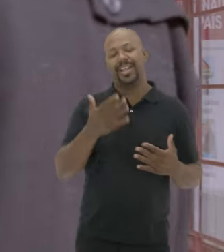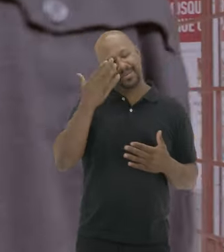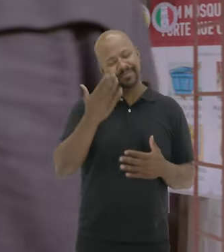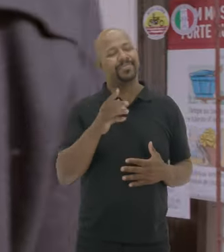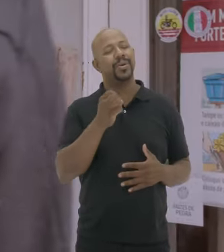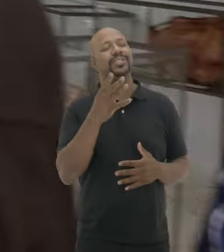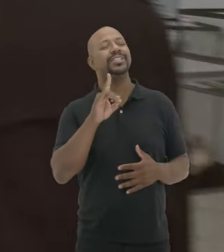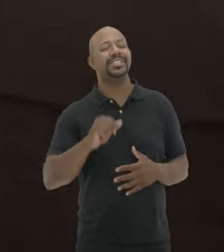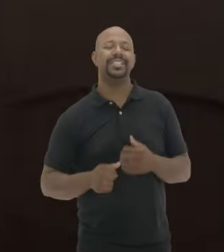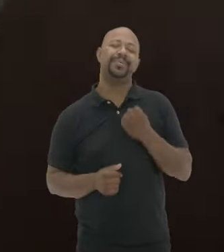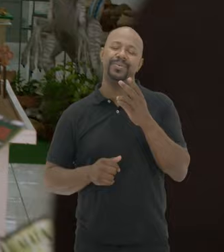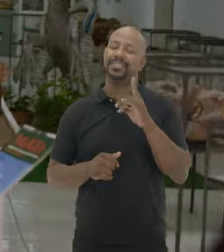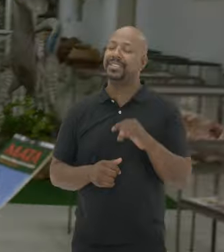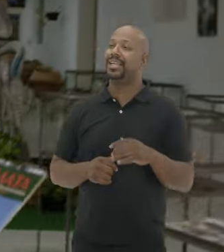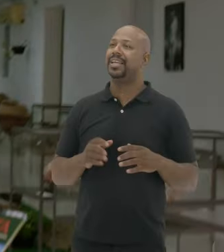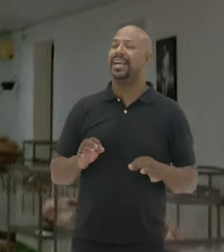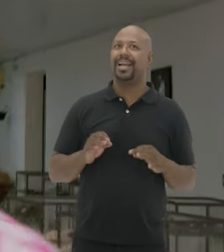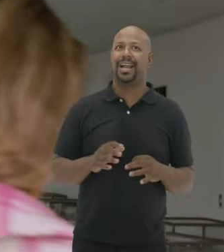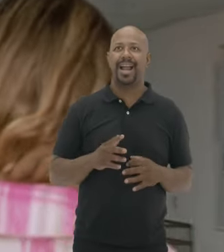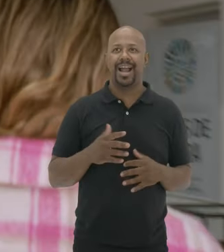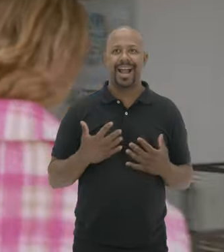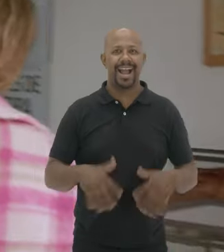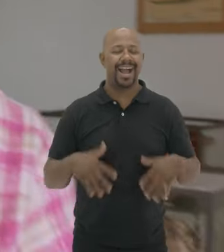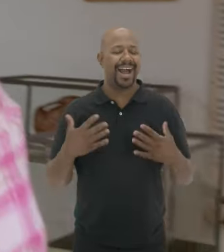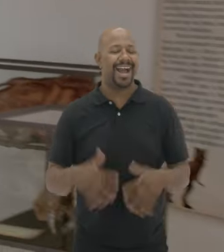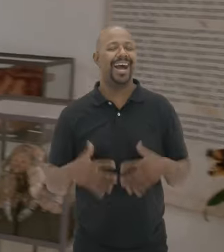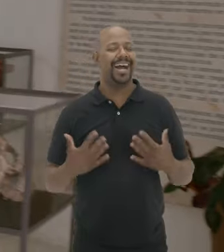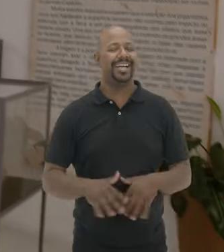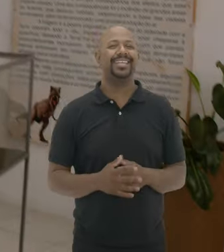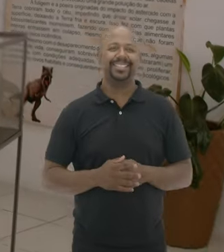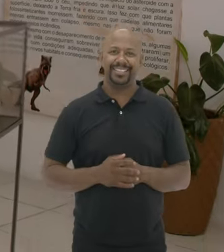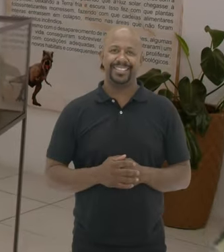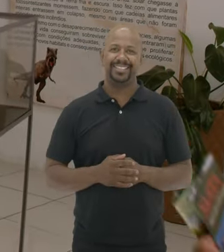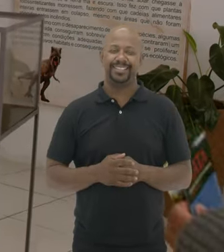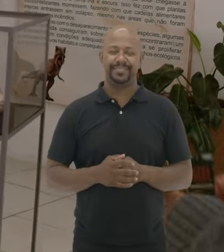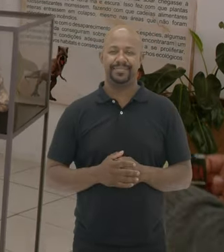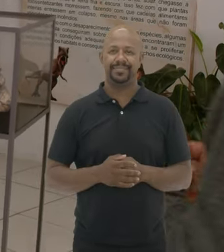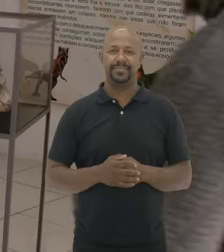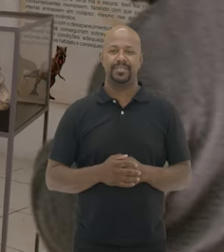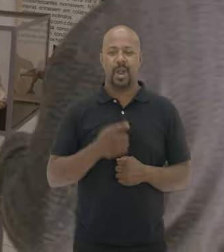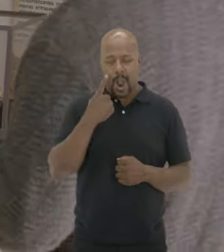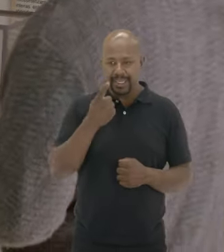bom dia eles entram no museu com exposição de diversos tipos de fósseis